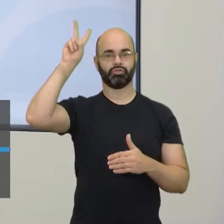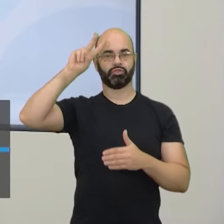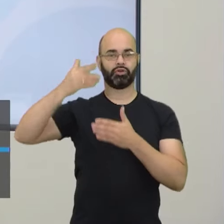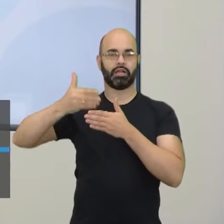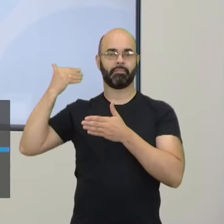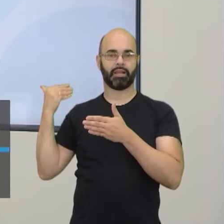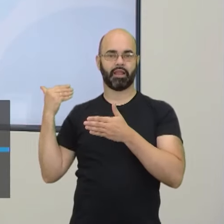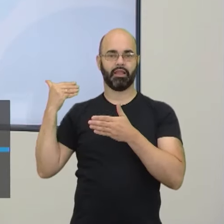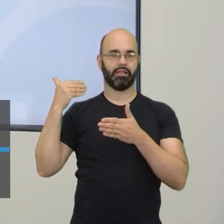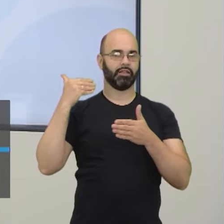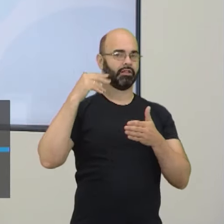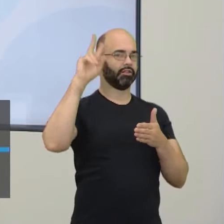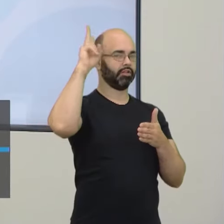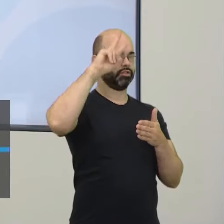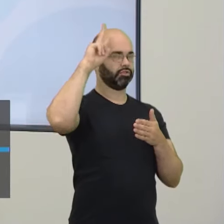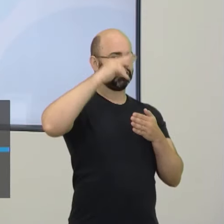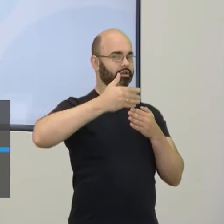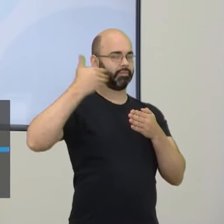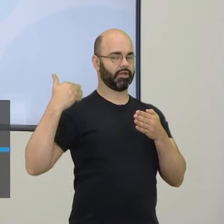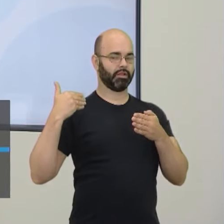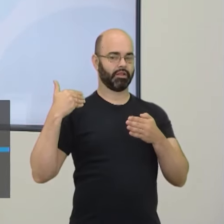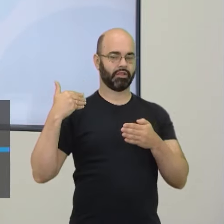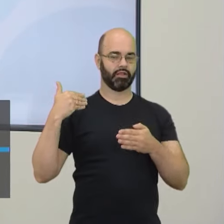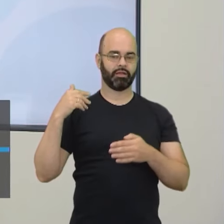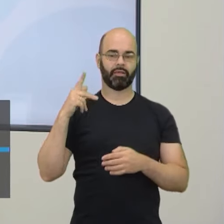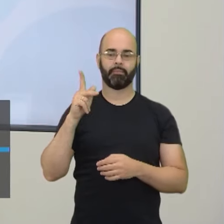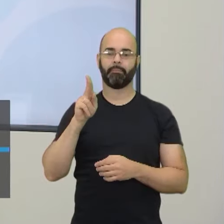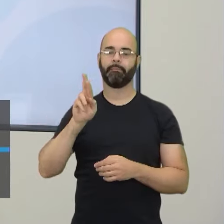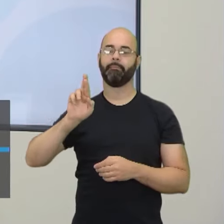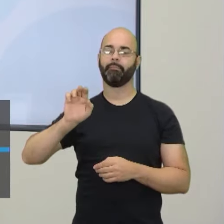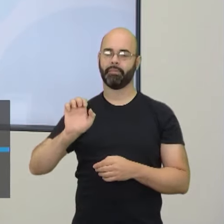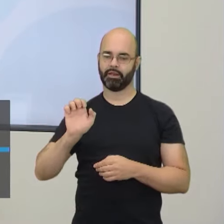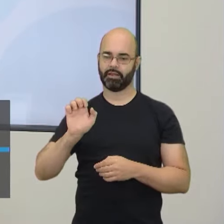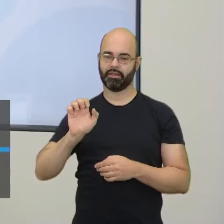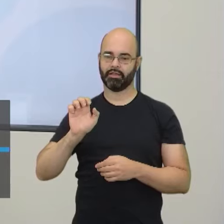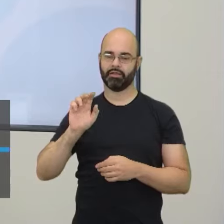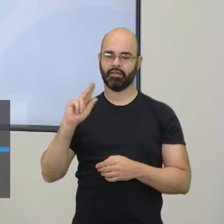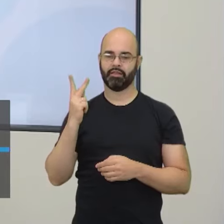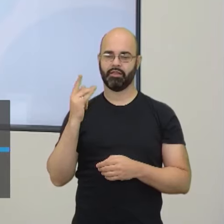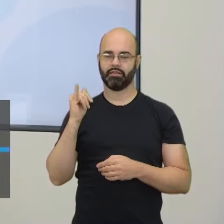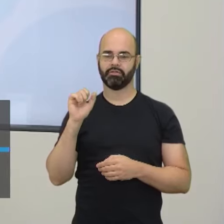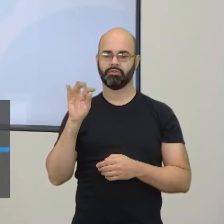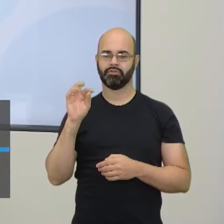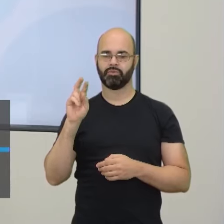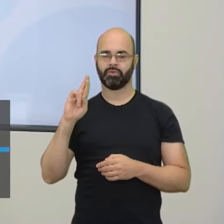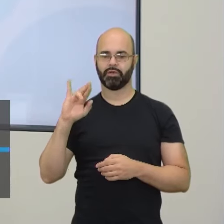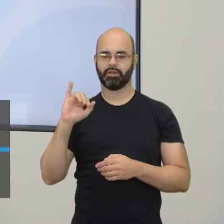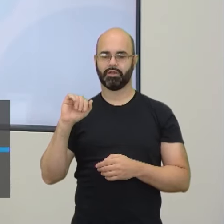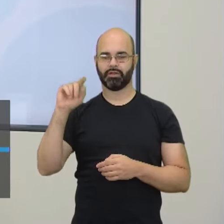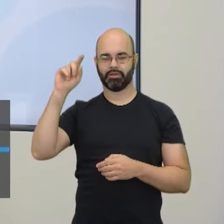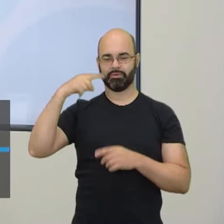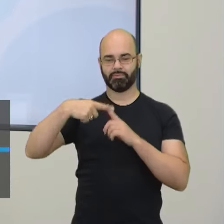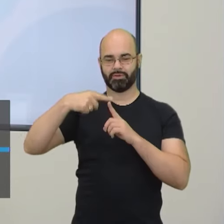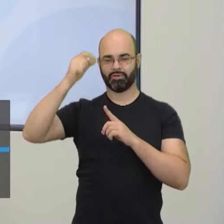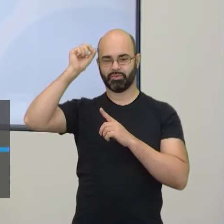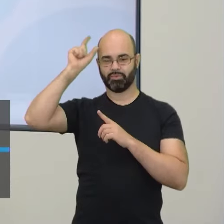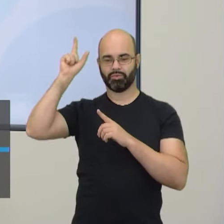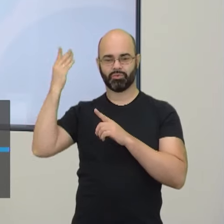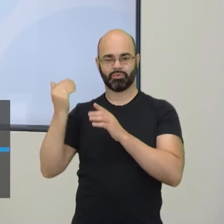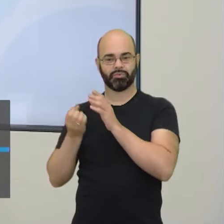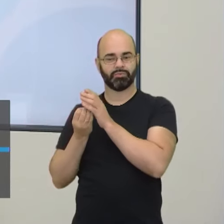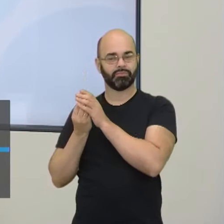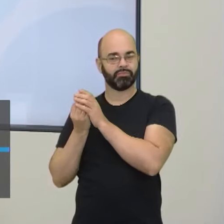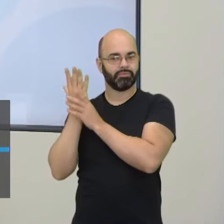nós estamos falando da formação da cultura. Essa formação da cultura, ela começa lá na pré-história, a gente volta na pré-história, está